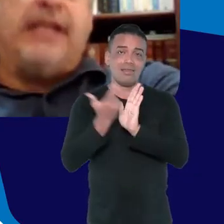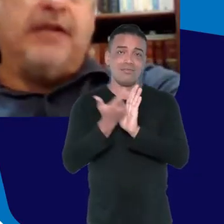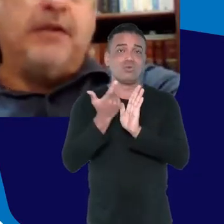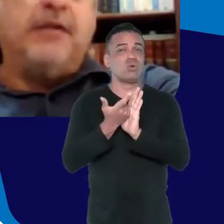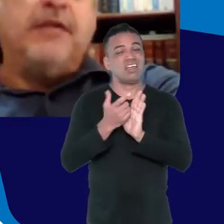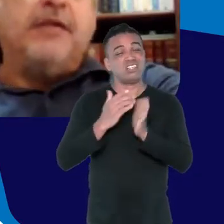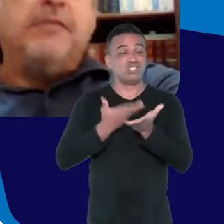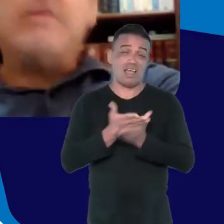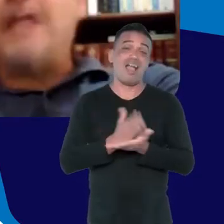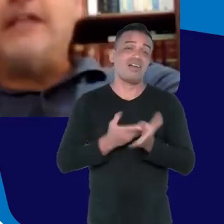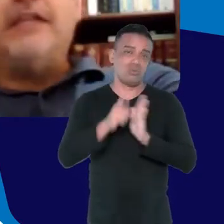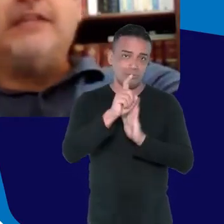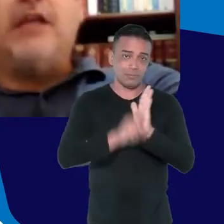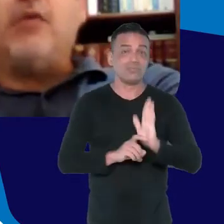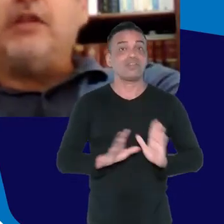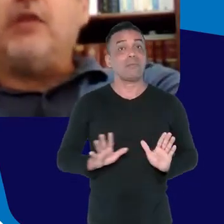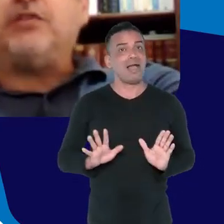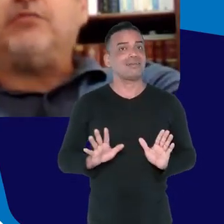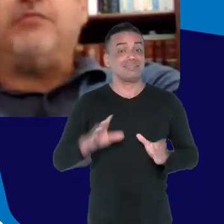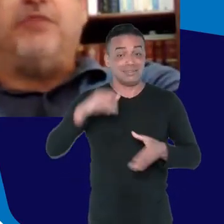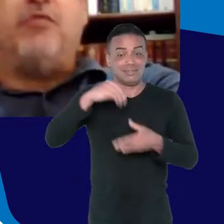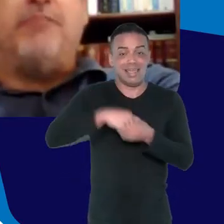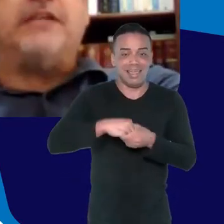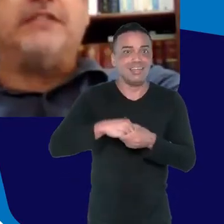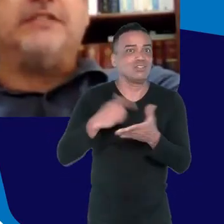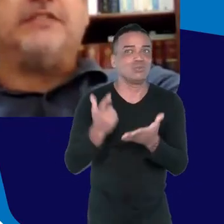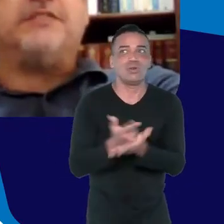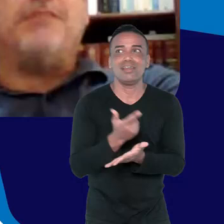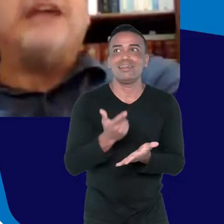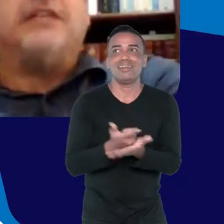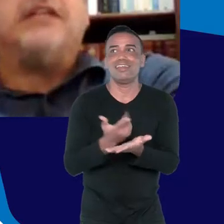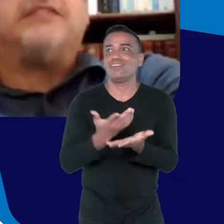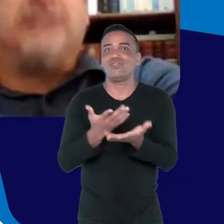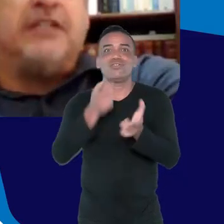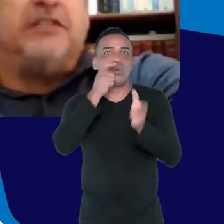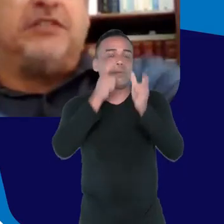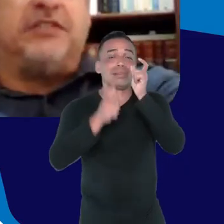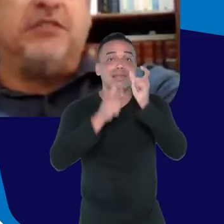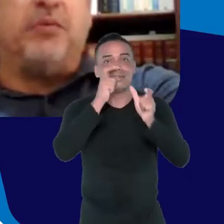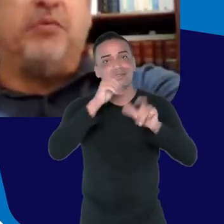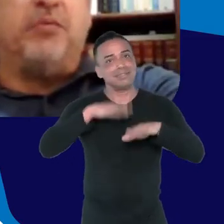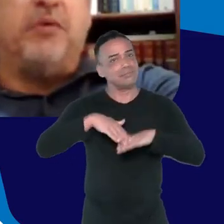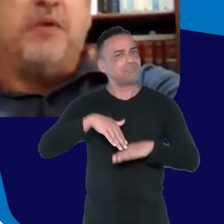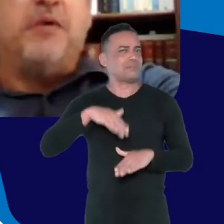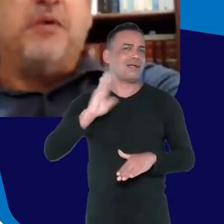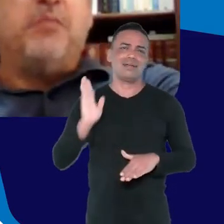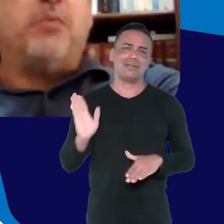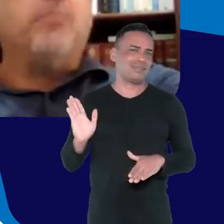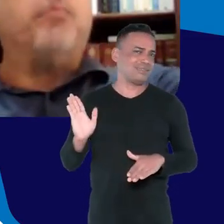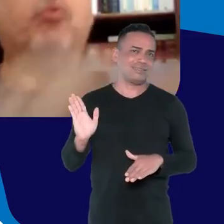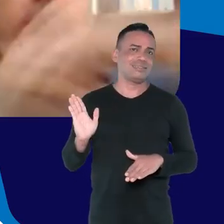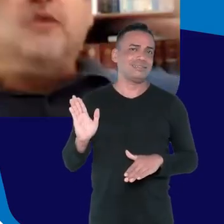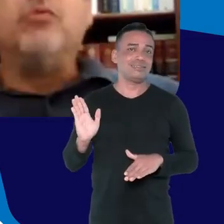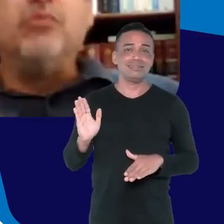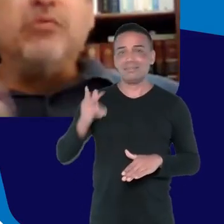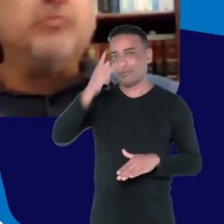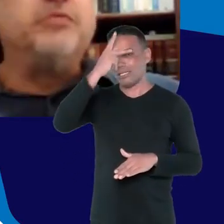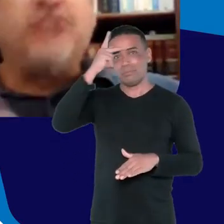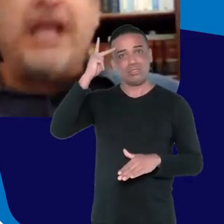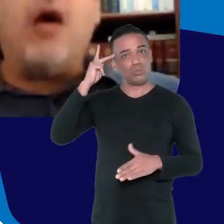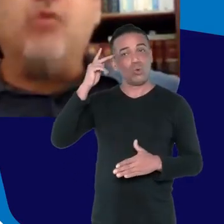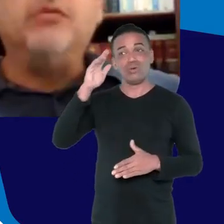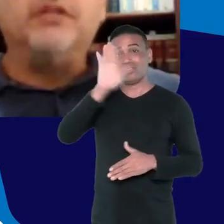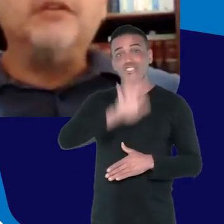da área ler. Mas ali eu acho que ficou mais interessante assim, para o sim.